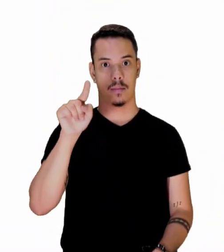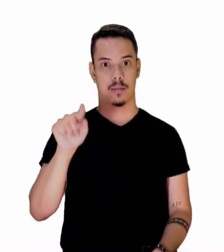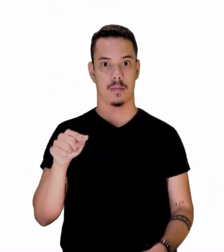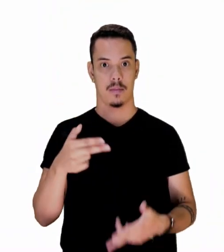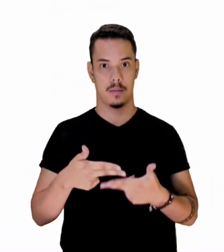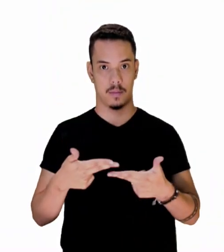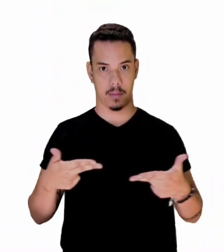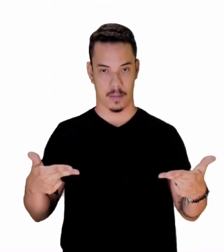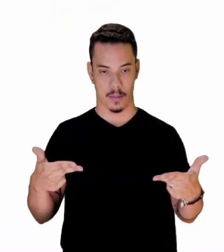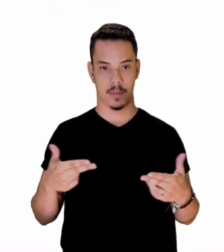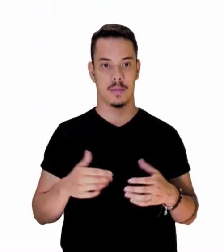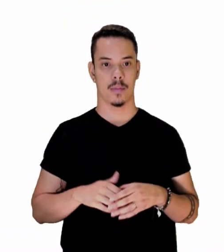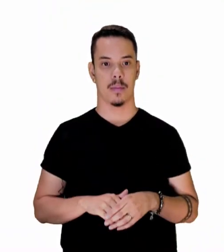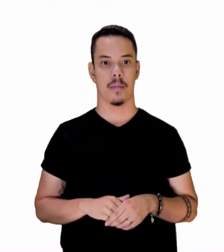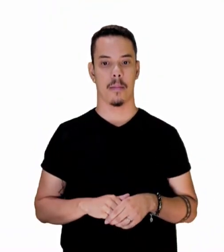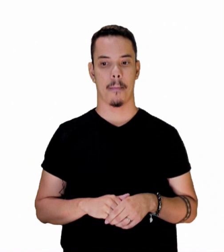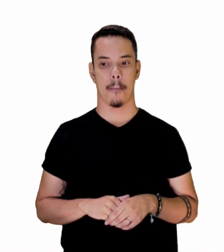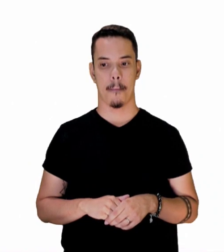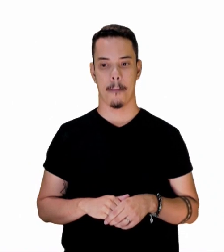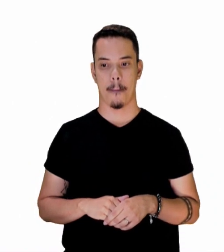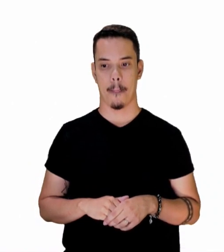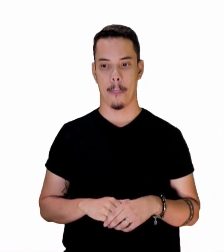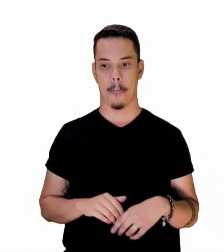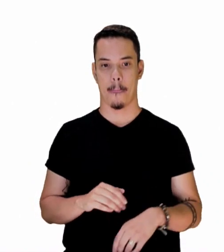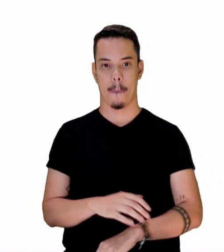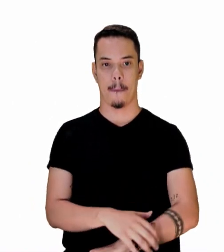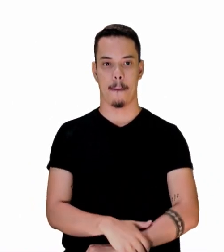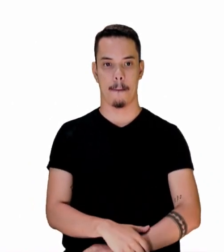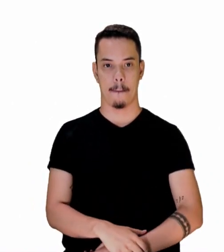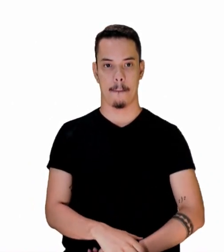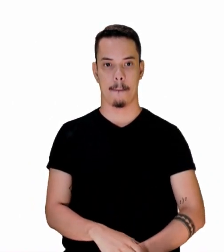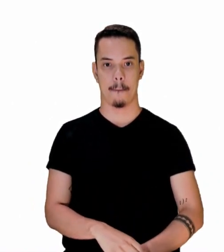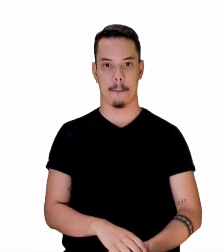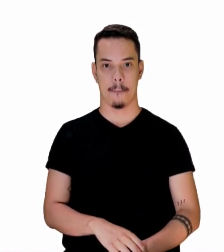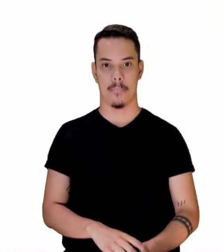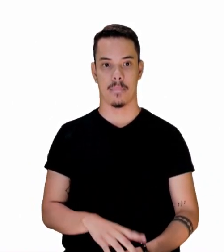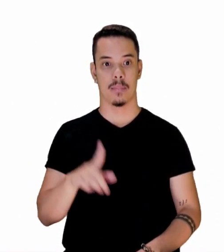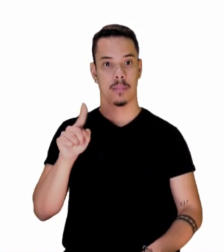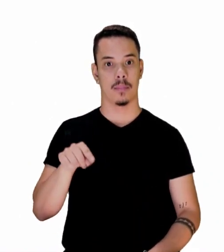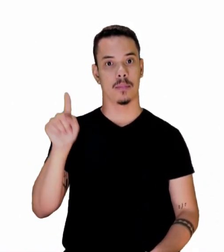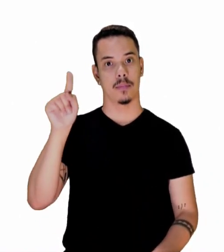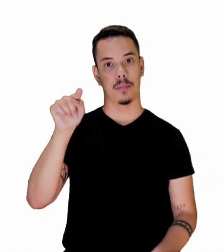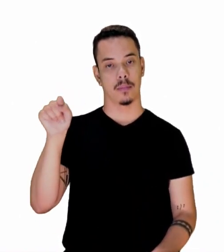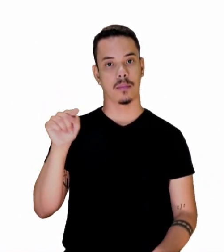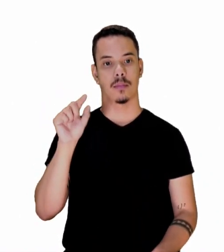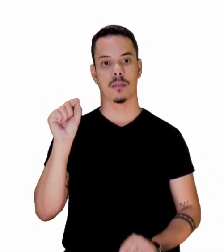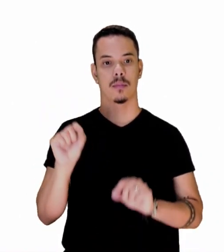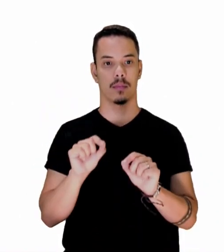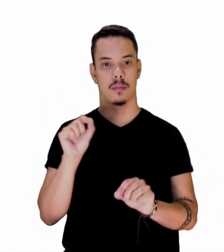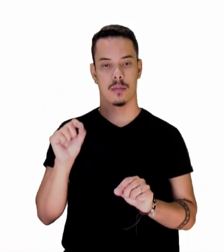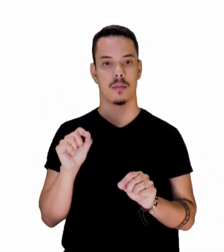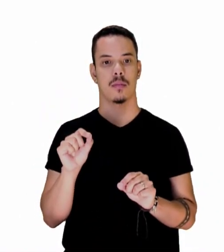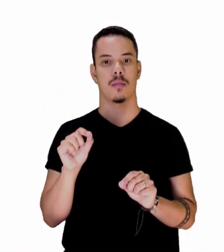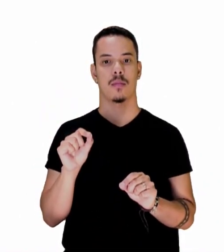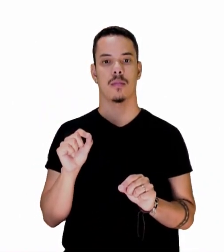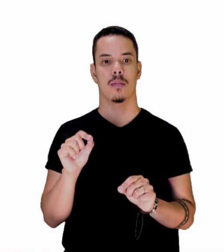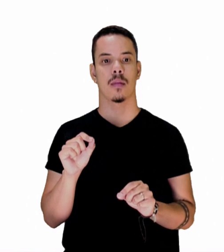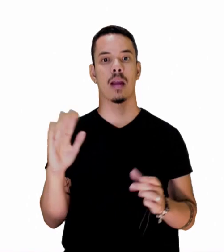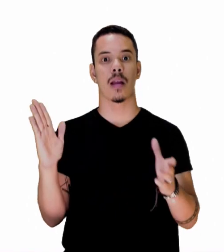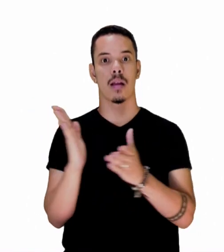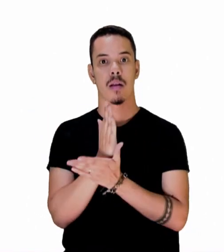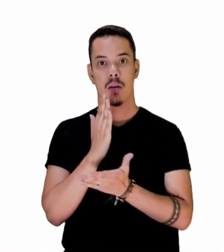gráfica. Presta atenção, amadinho, na questão da situação. Serão acentuados monossílabos